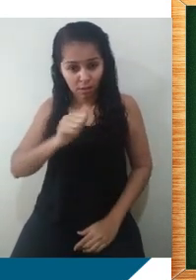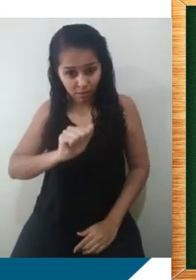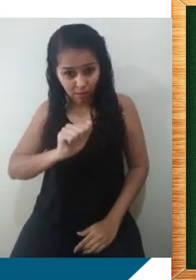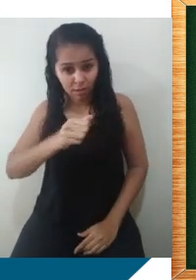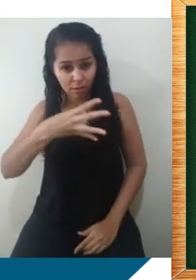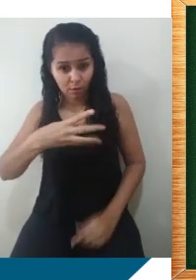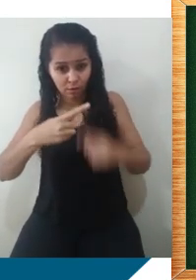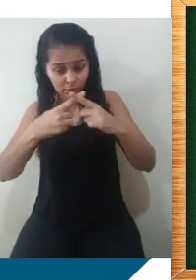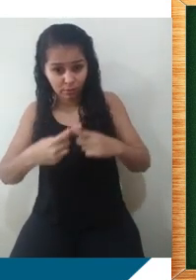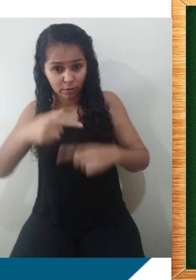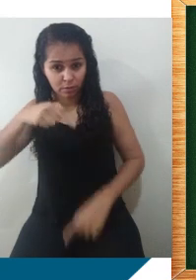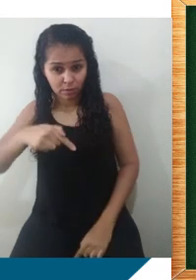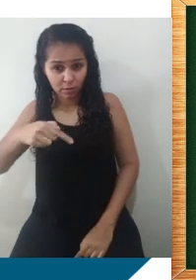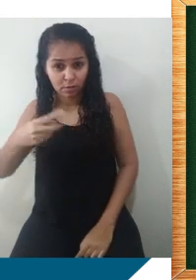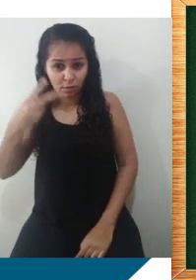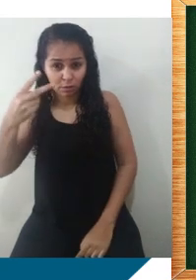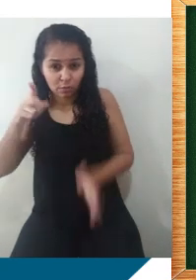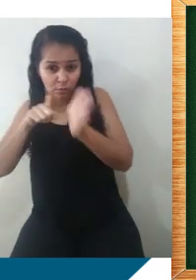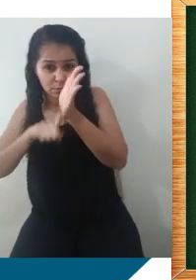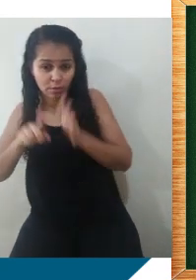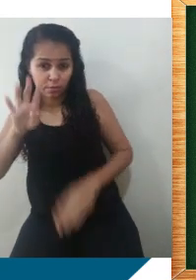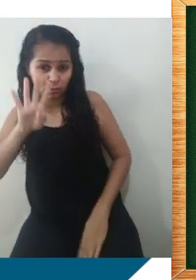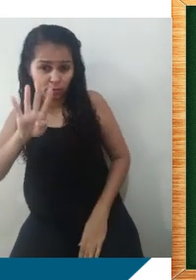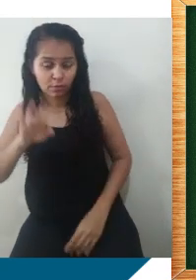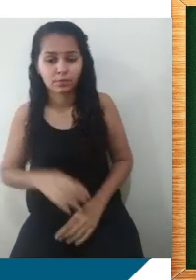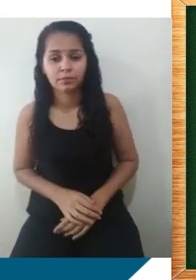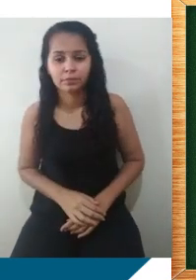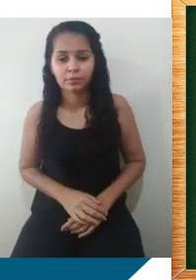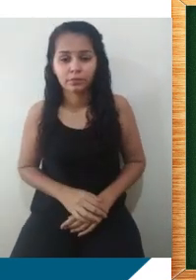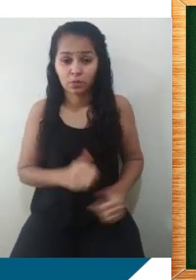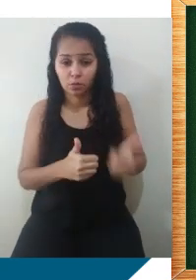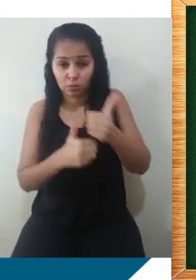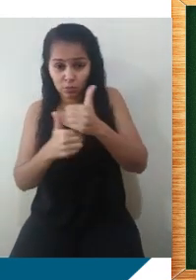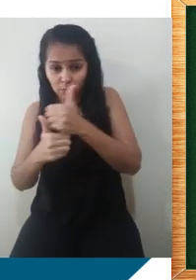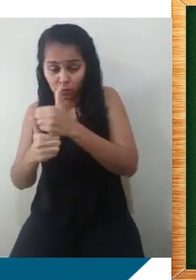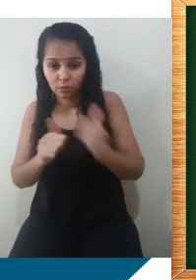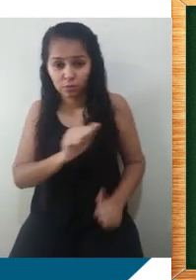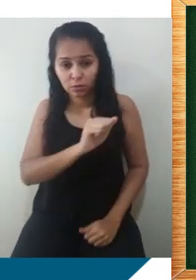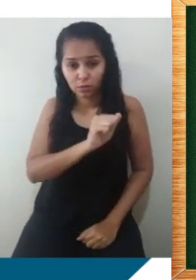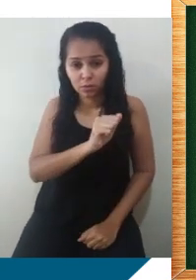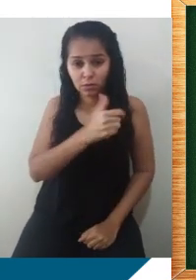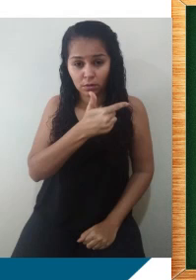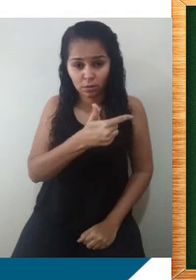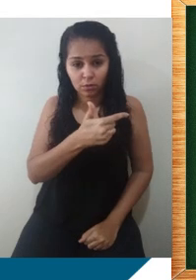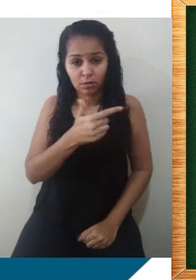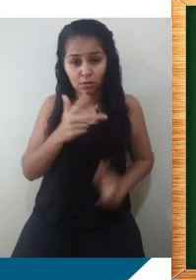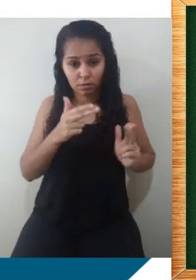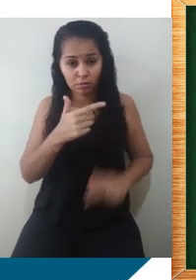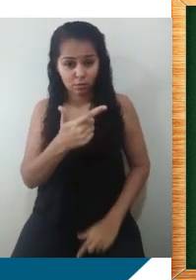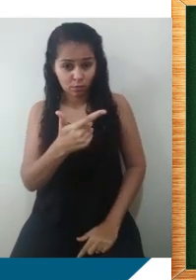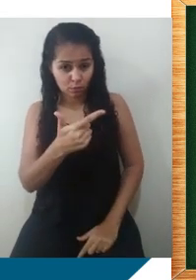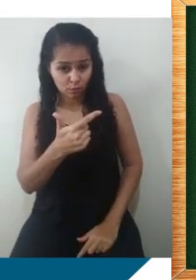Substituindo, A2 é igual a 12 vezes 2 elevado a menos 2, que é igual a 12